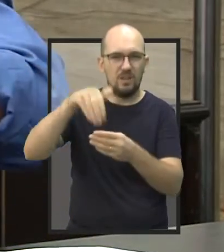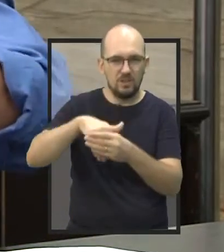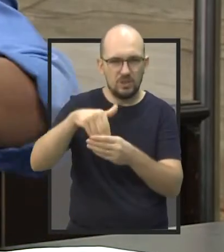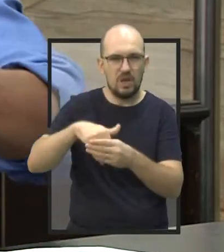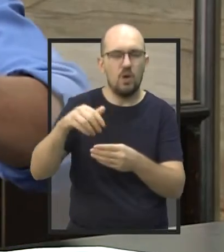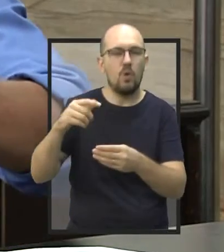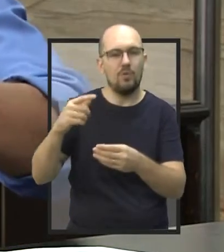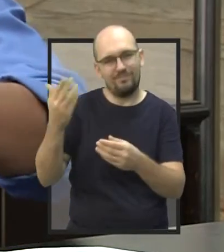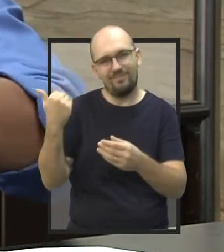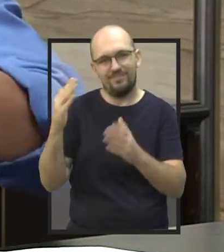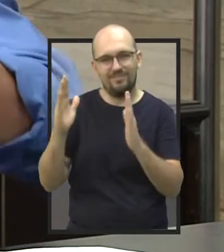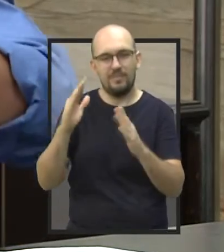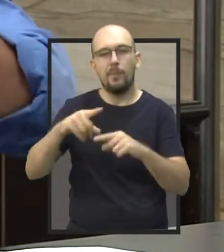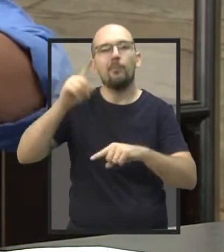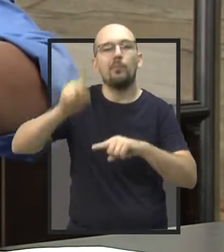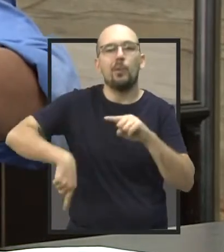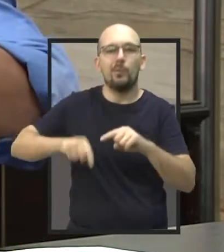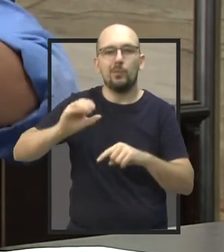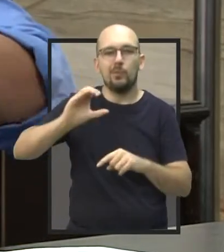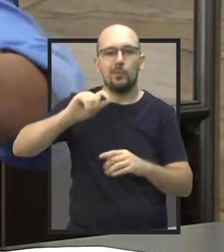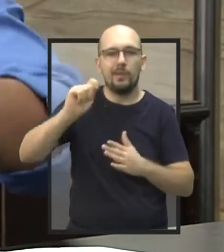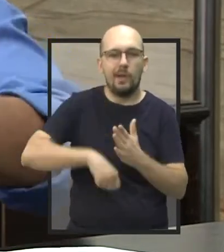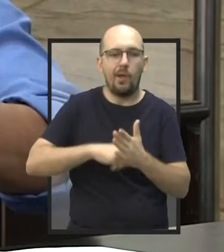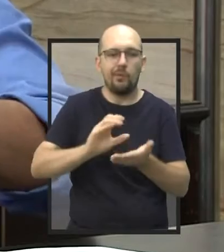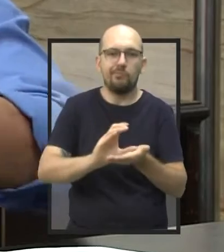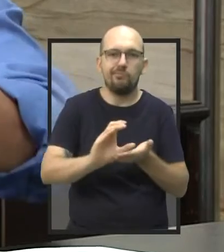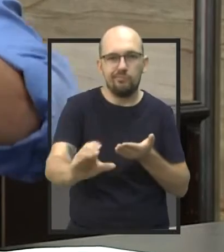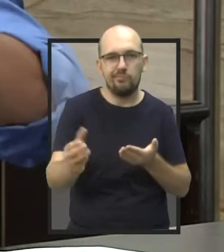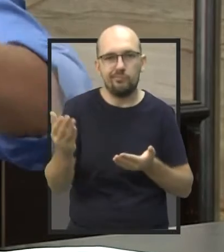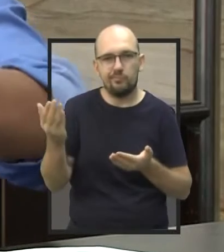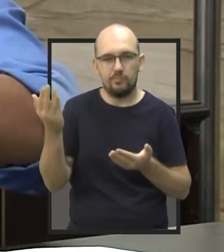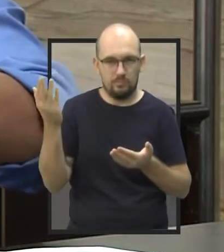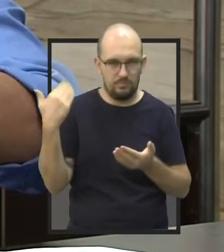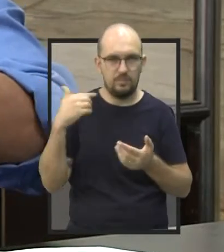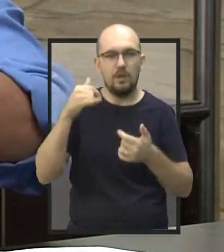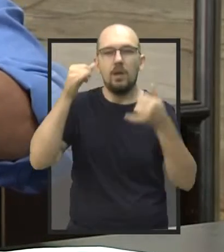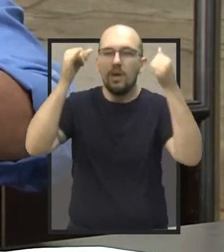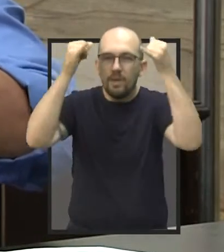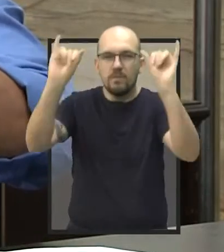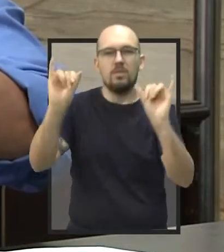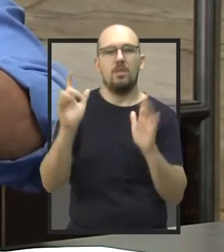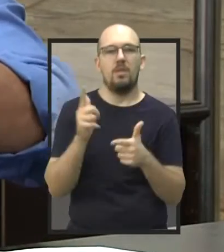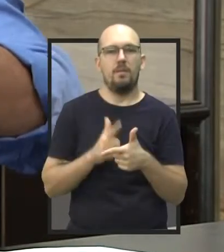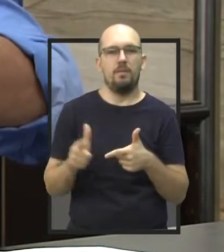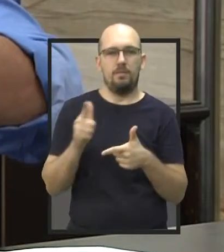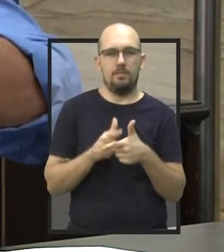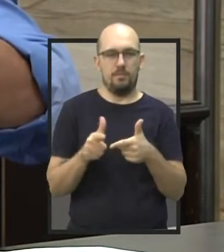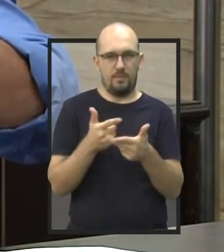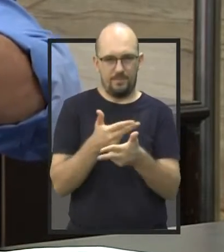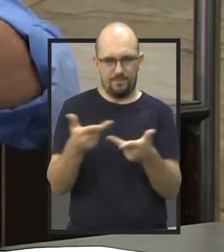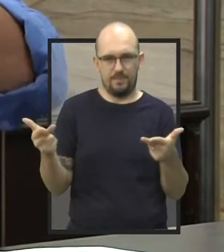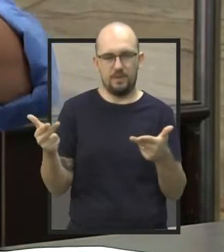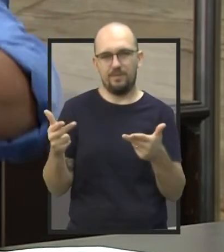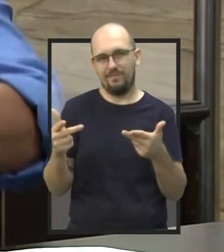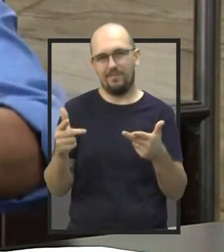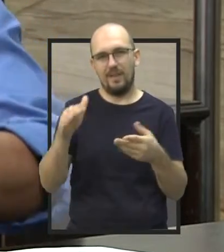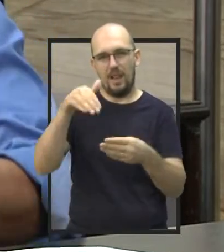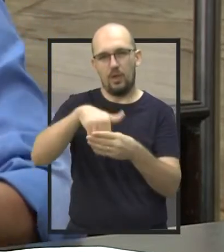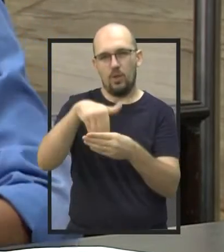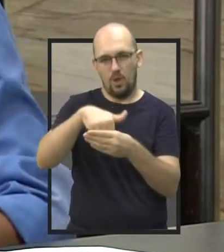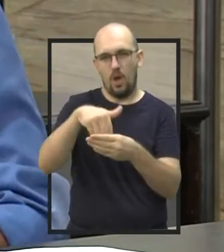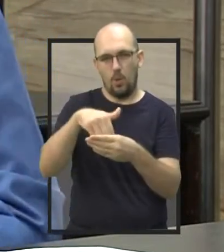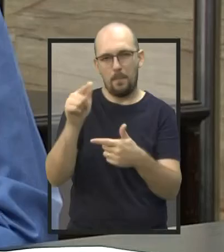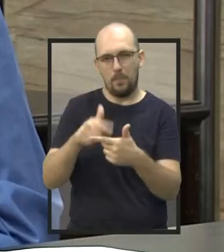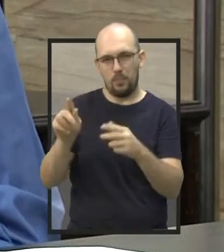uma série de contratos, de convênios, enfim, para evitar problemas eleitorais, vamos